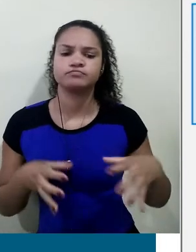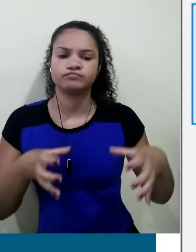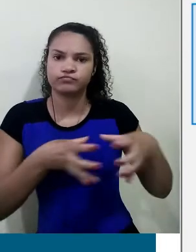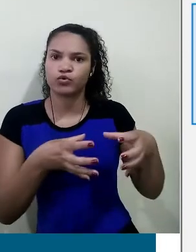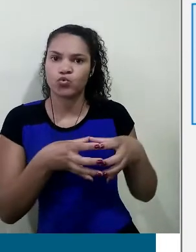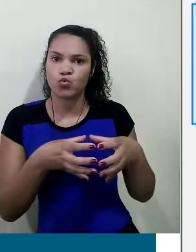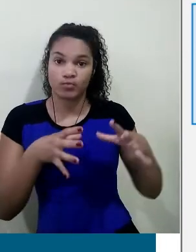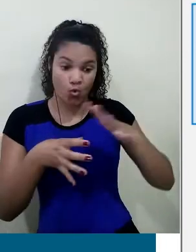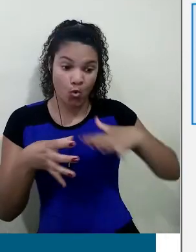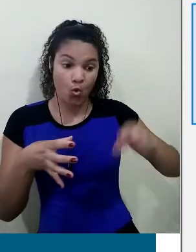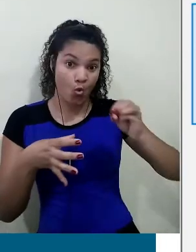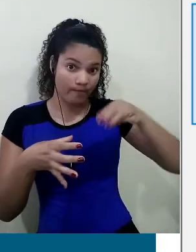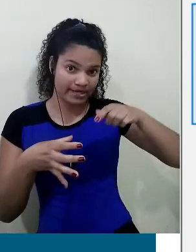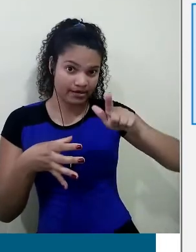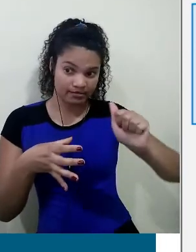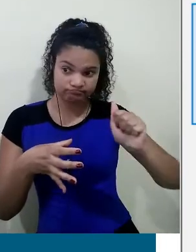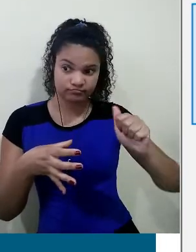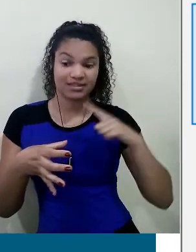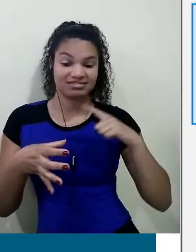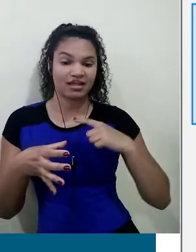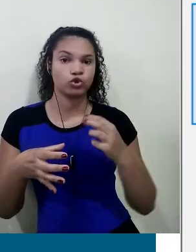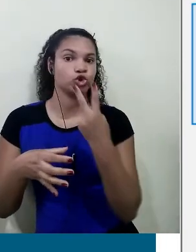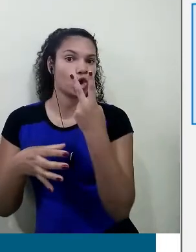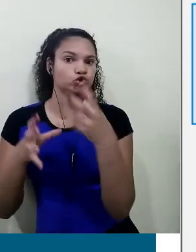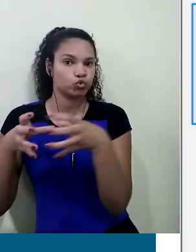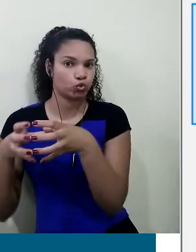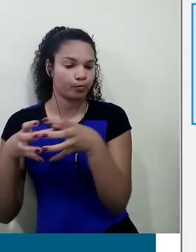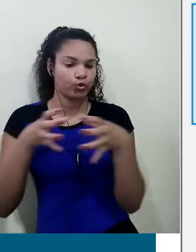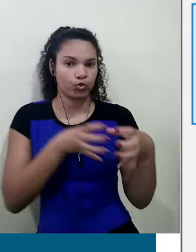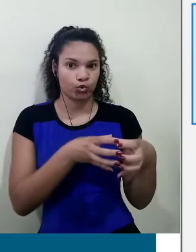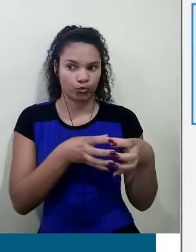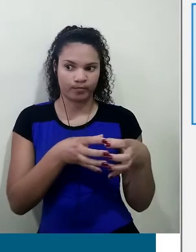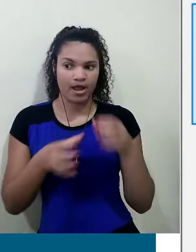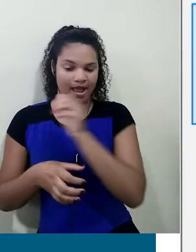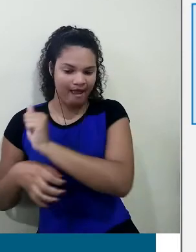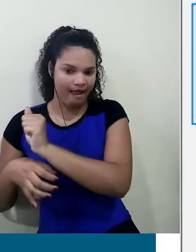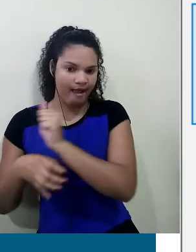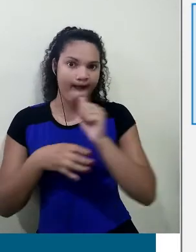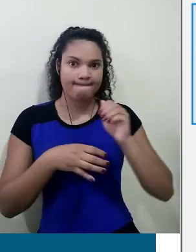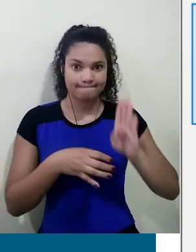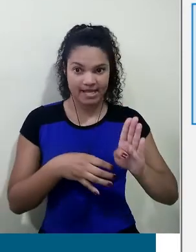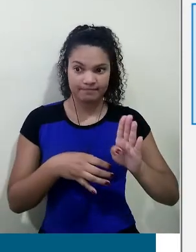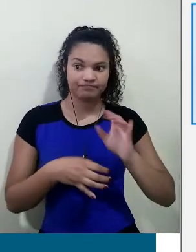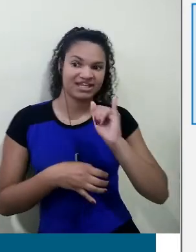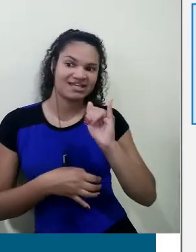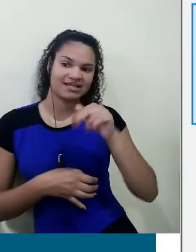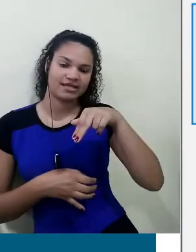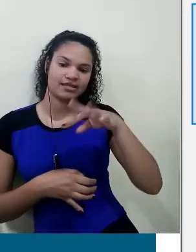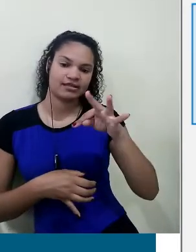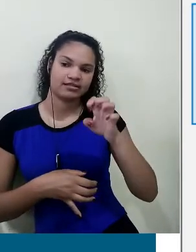2 subconjuntos, o subconjunto A e o subconjunto B. A intersecção é essa área